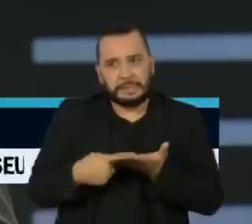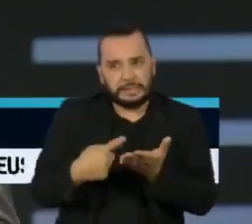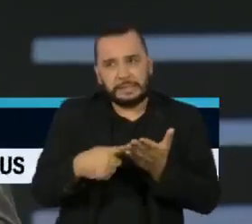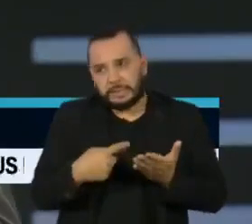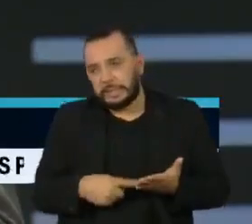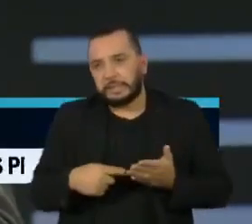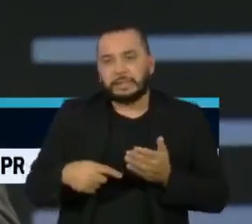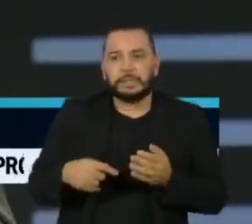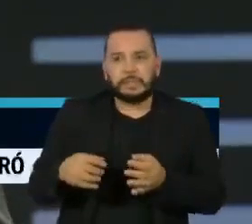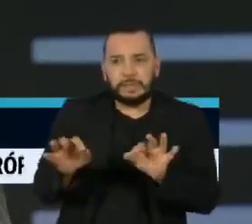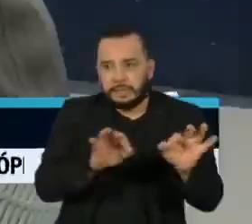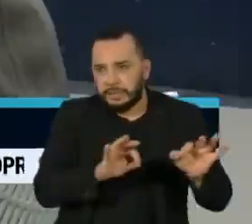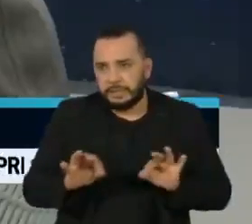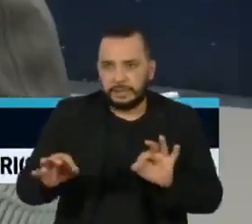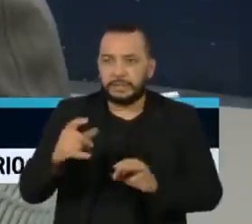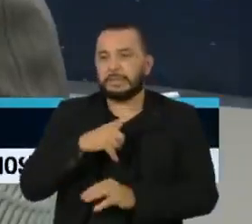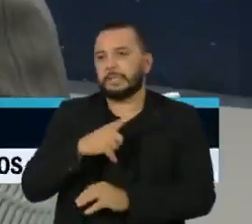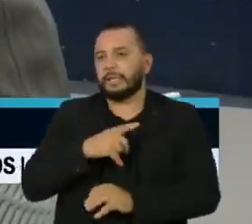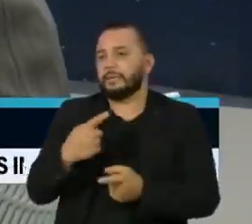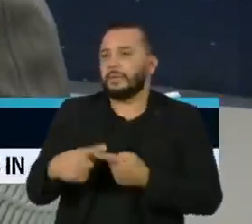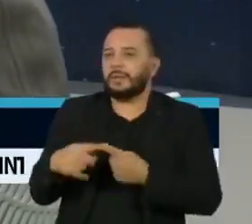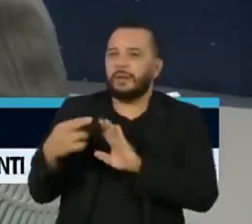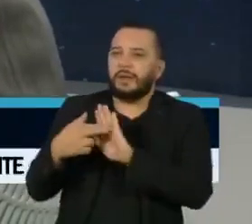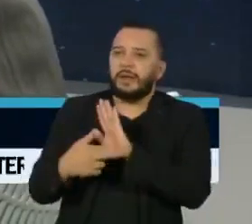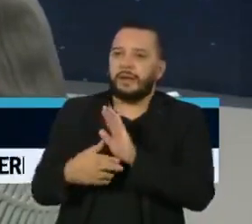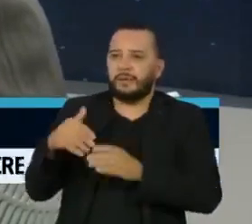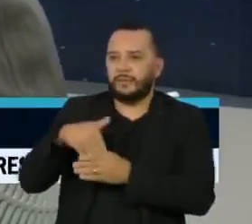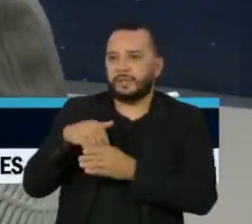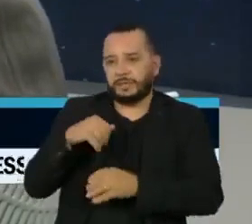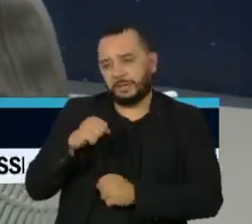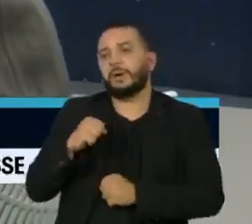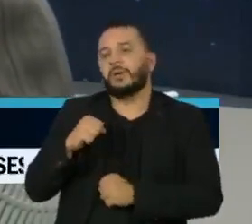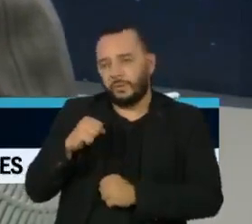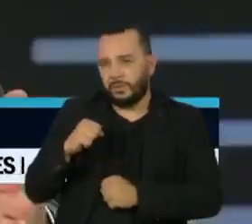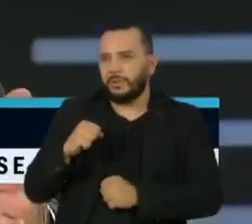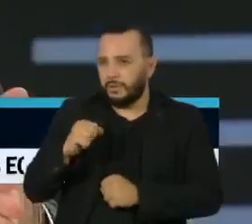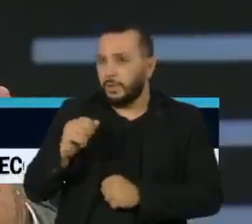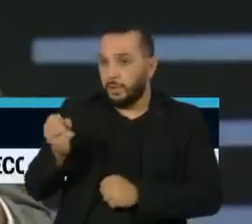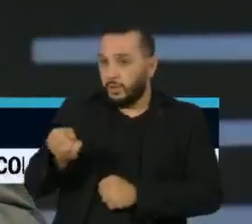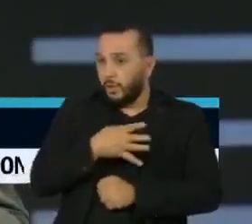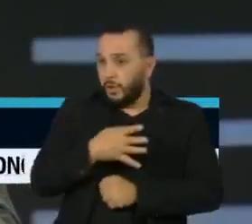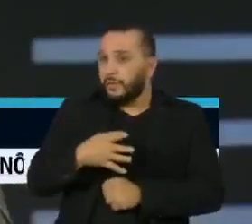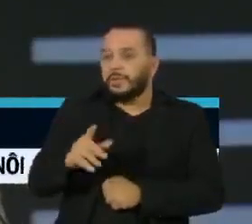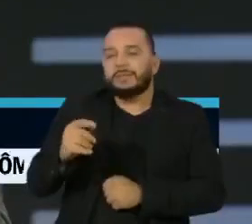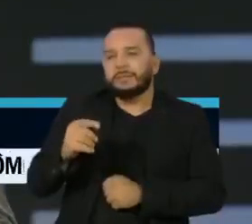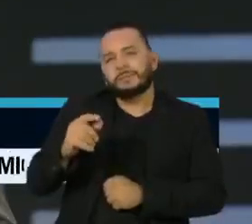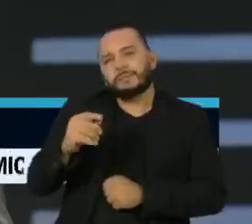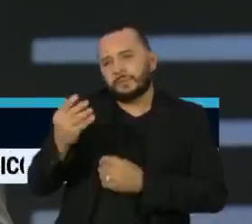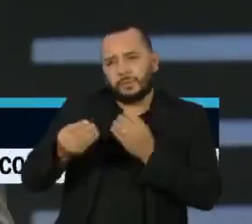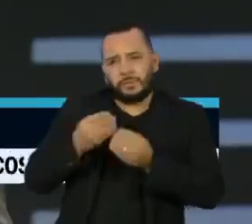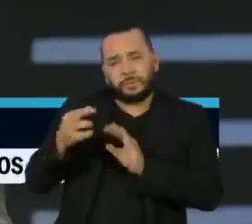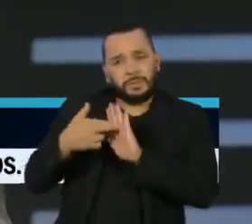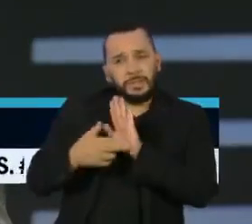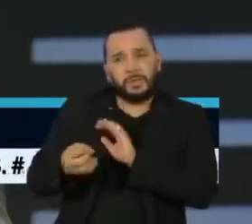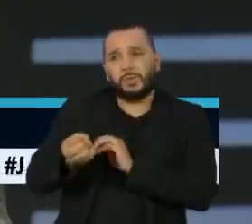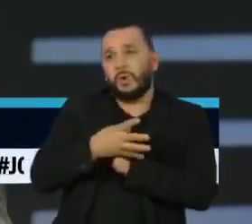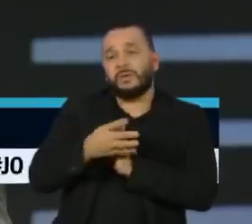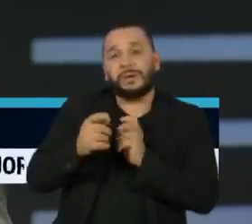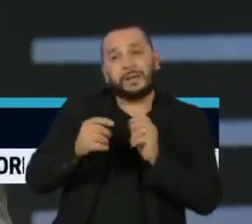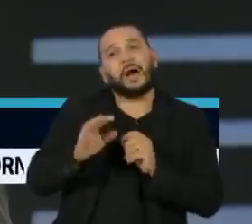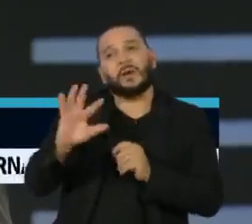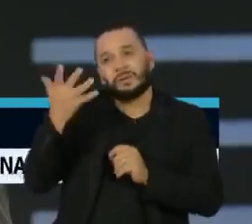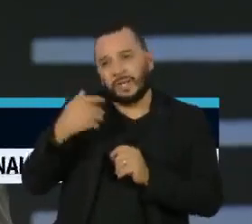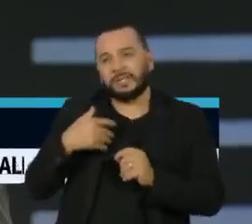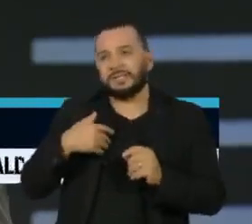de fato, as novas regras eleitorais que já valem desde as últimas eleições, eles vão fazer com que ocorra uma redução